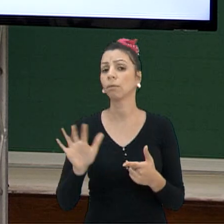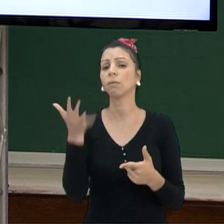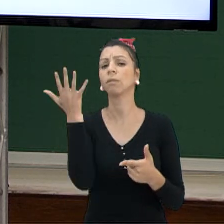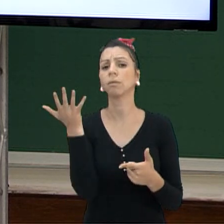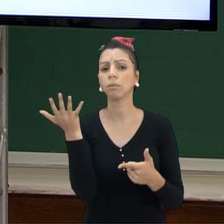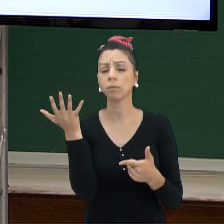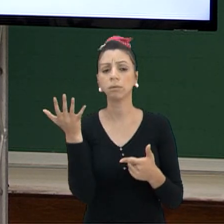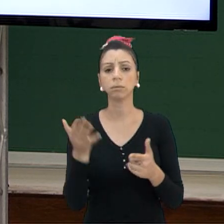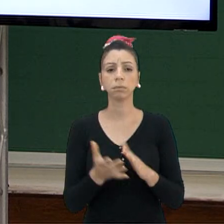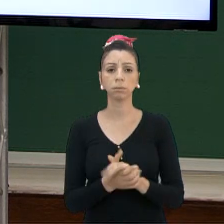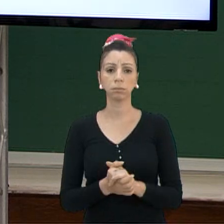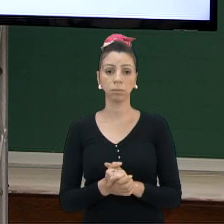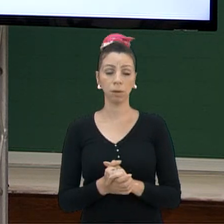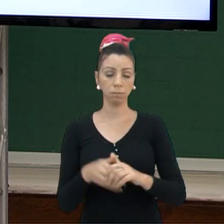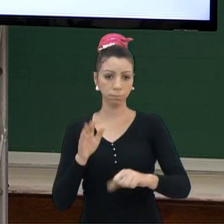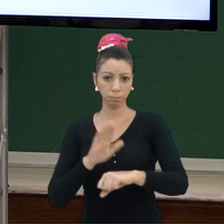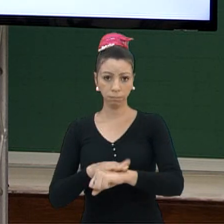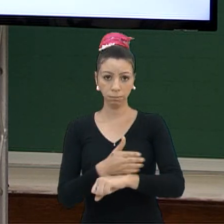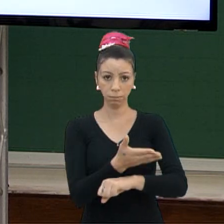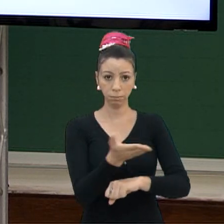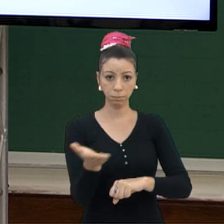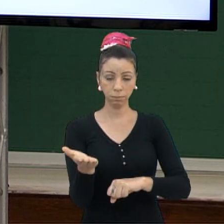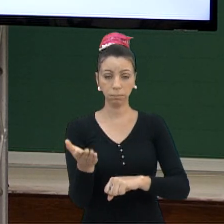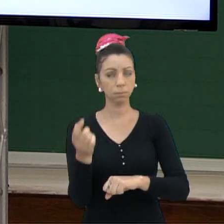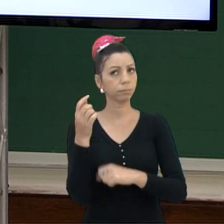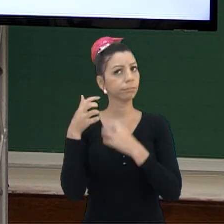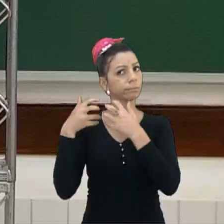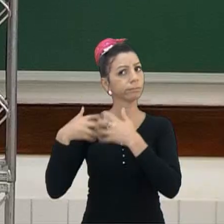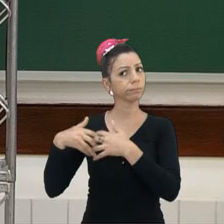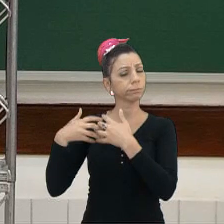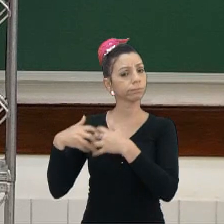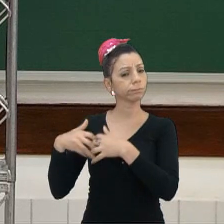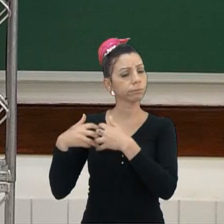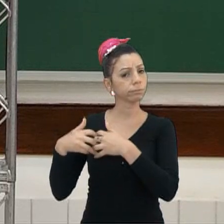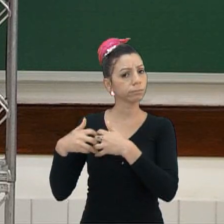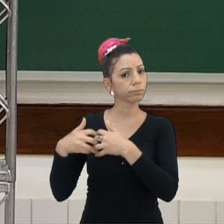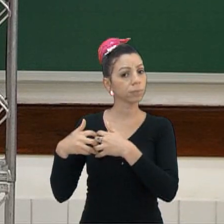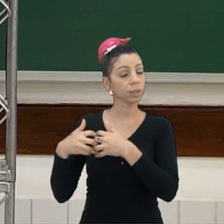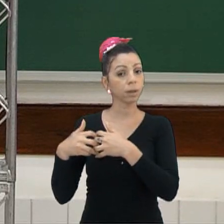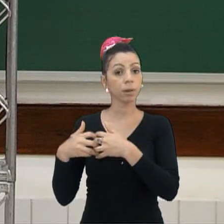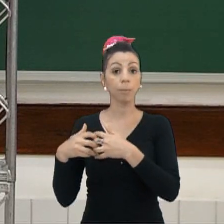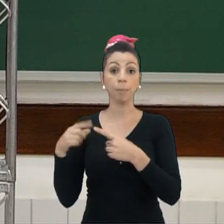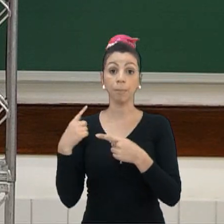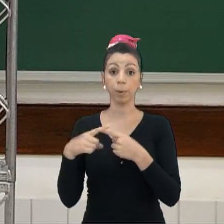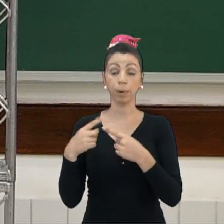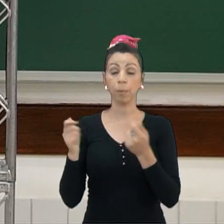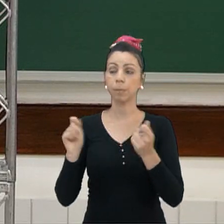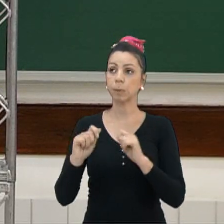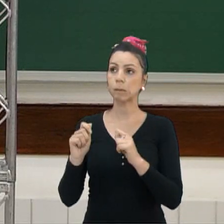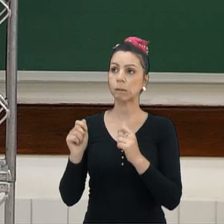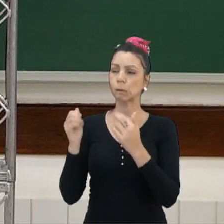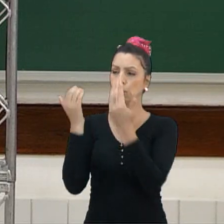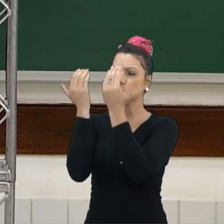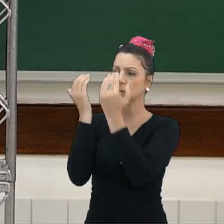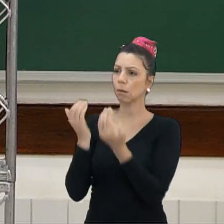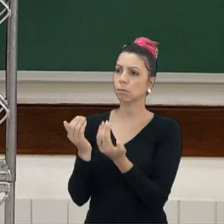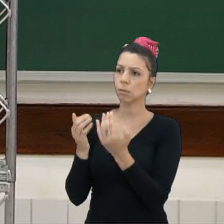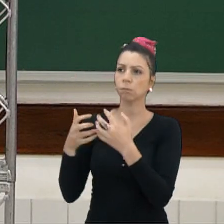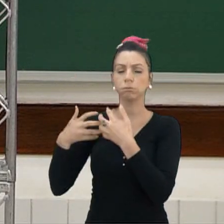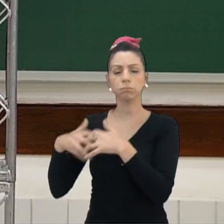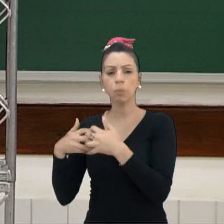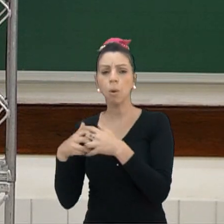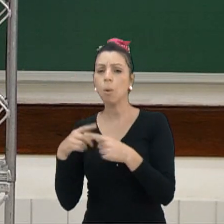acontece? Certo? Vou dar um tempinho para você pensar, porque isso você vai ter que analisar. Por que não existe